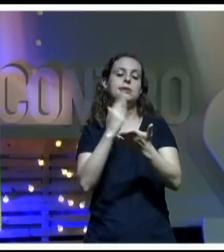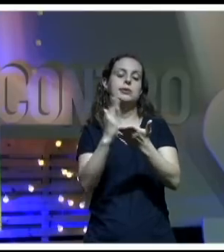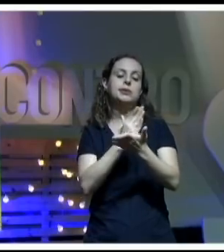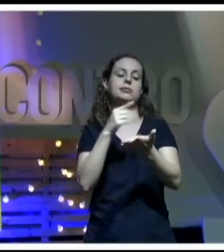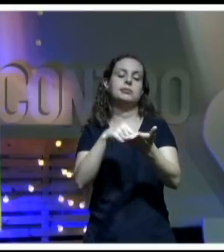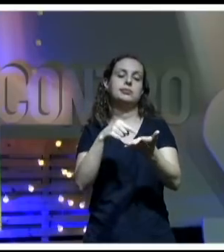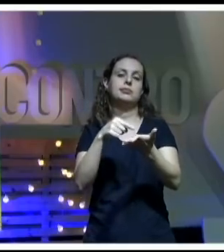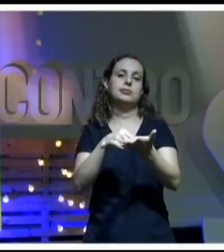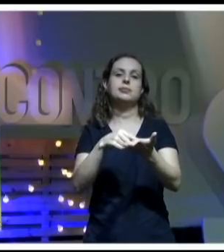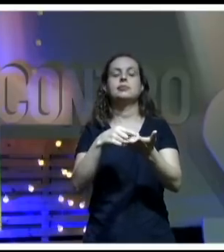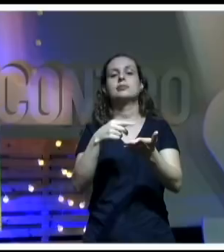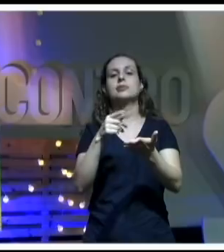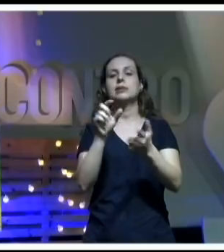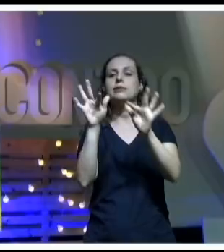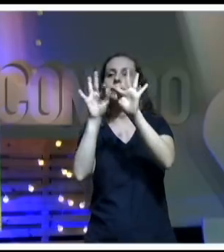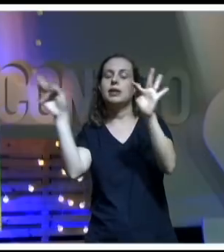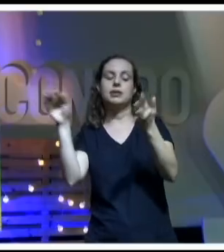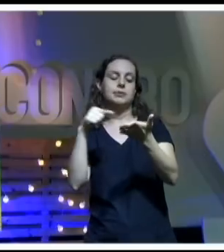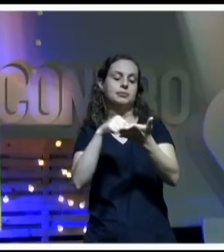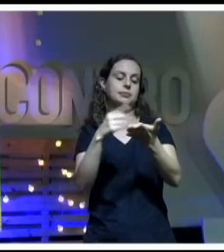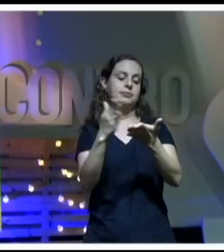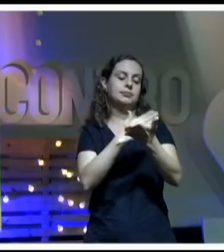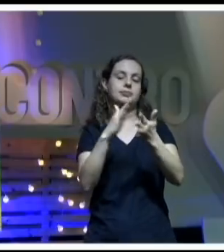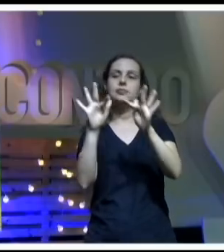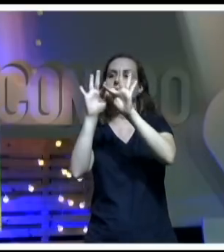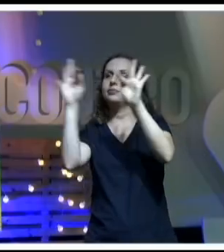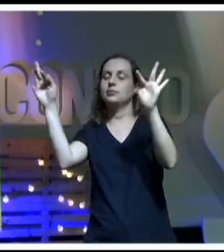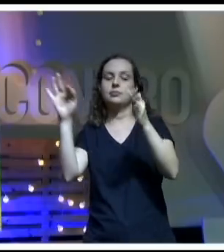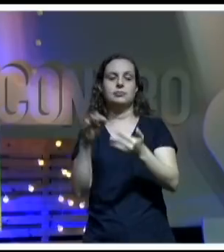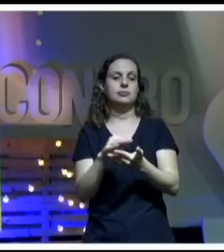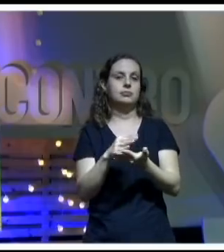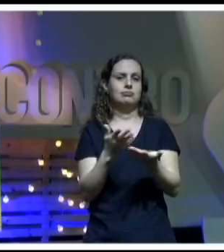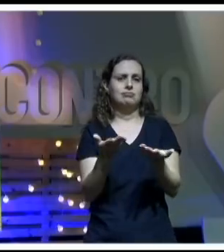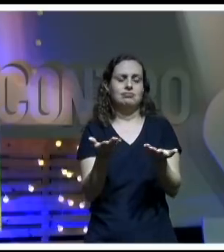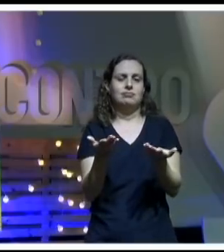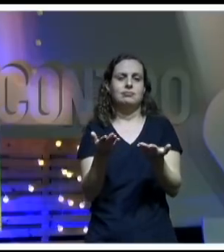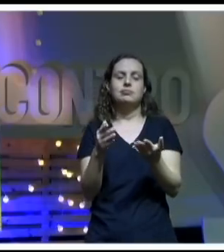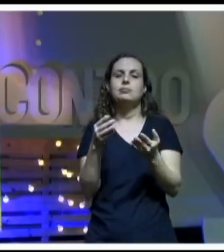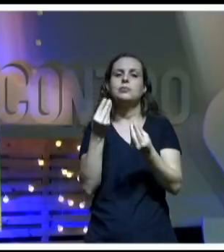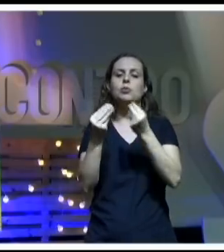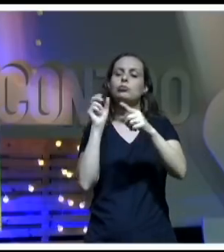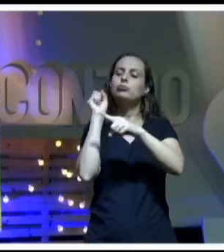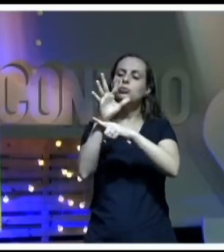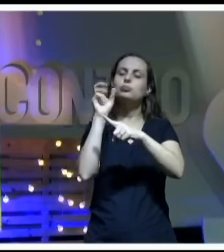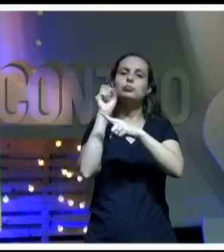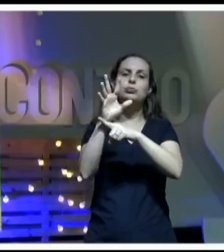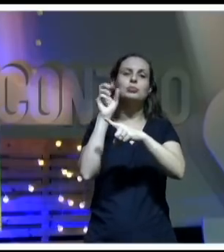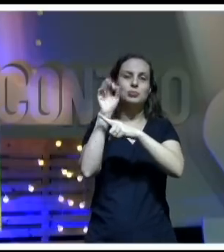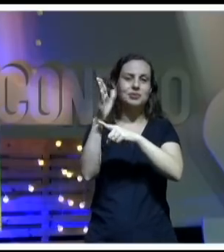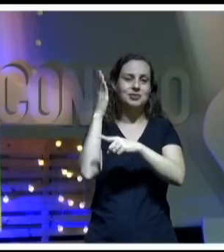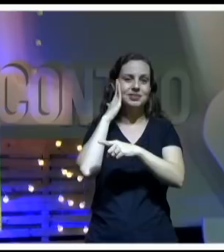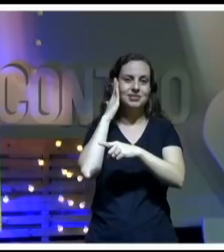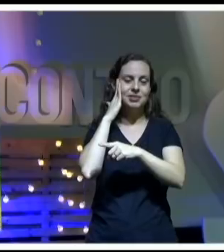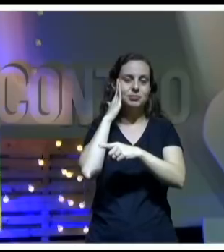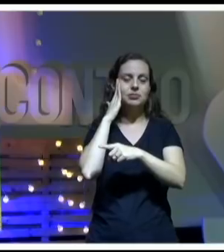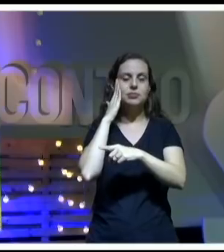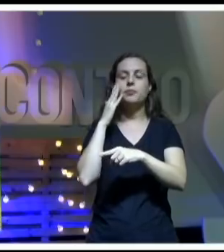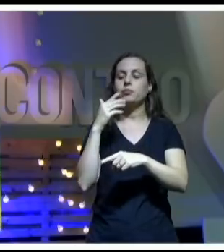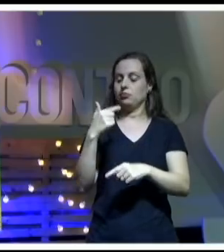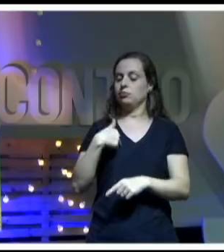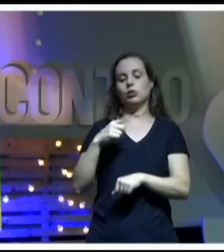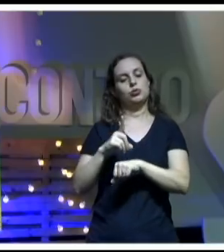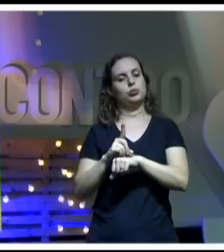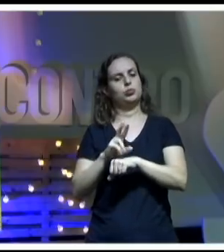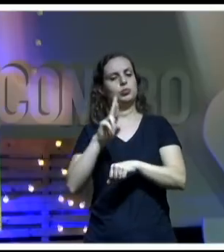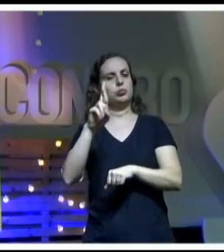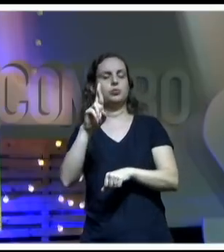refere a pastores que escreve um blog publica seu irmão tem canal no youtube pra outra refeição pastor tem doutorado que tem certo